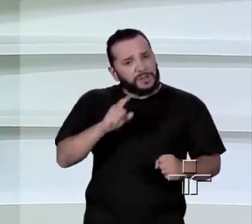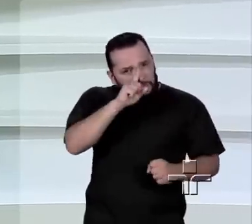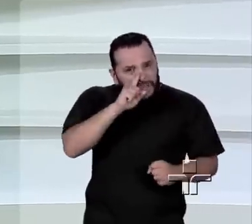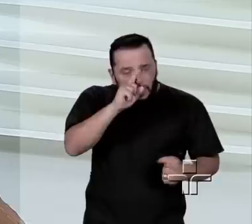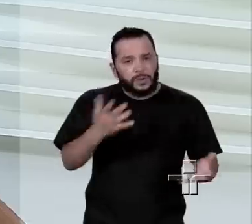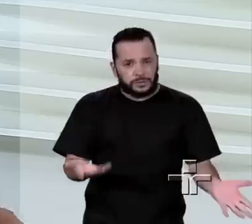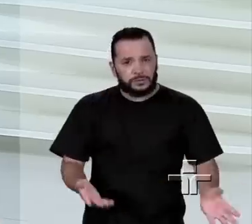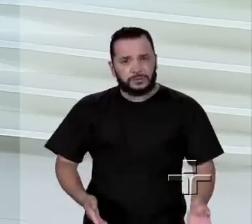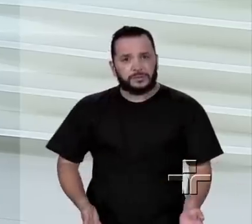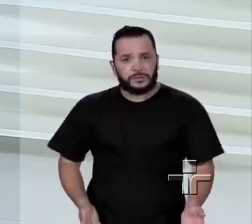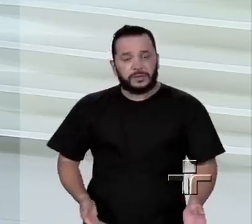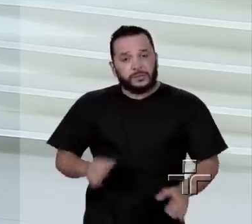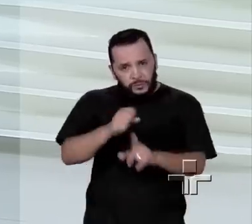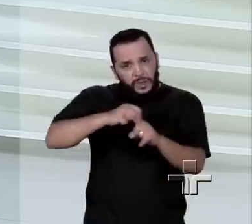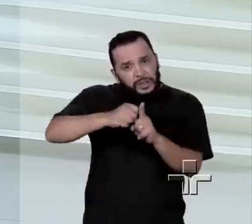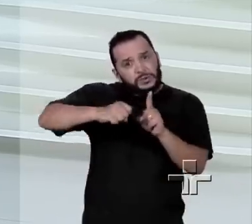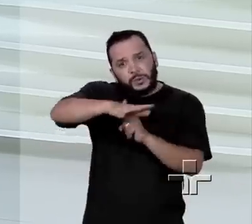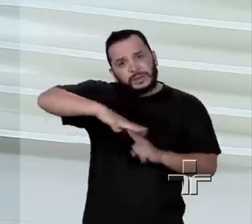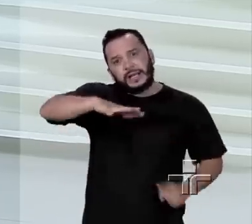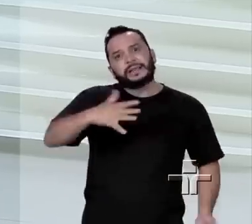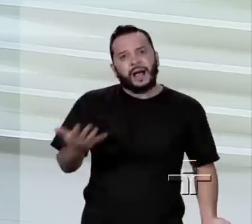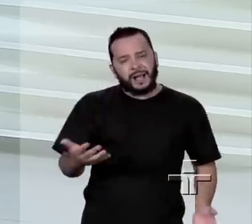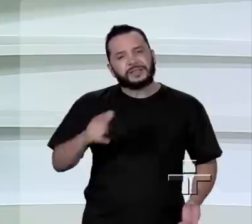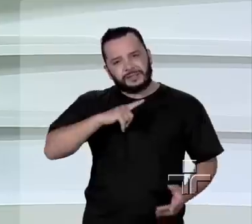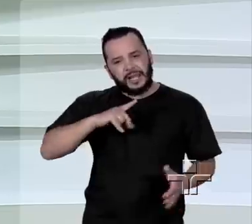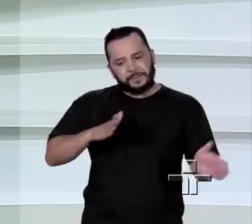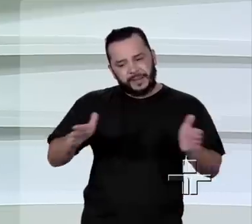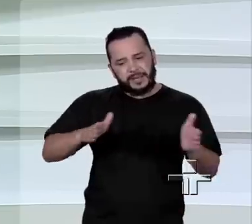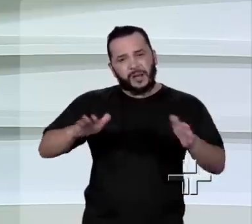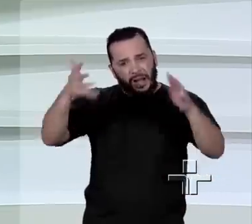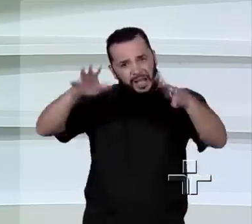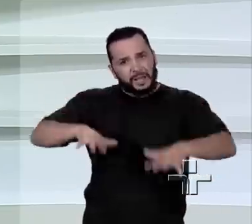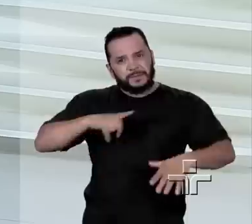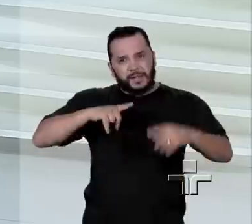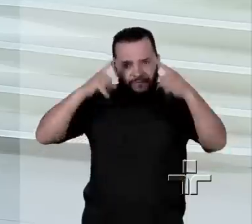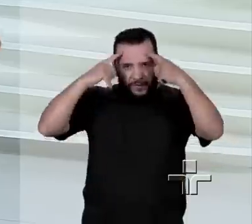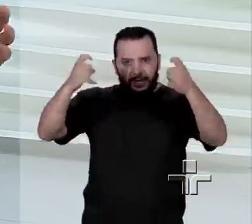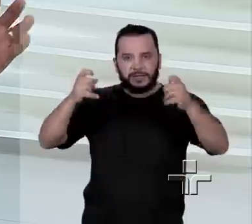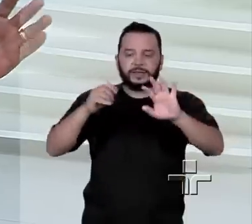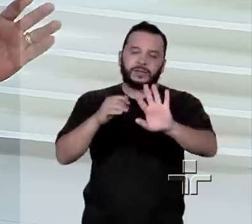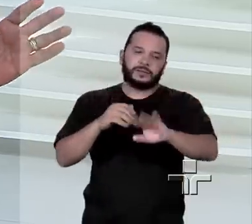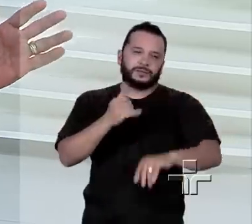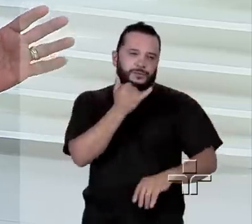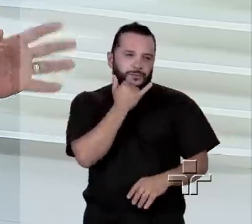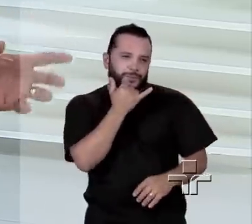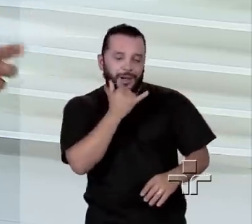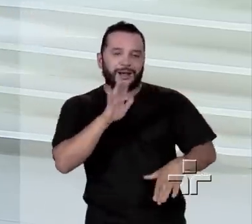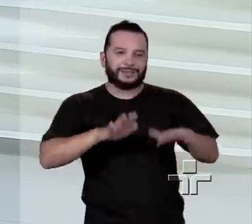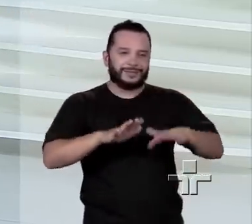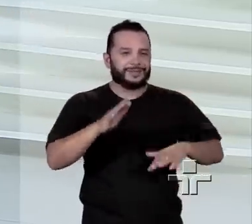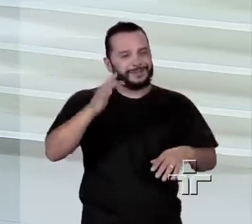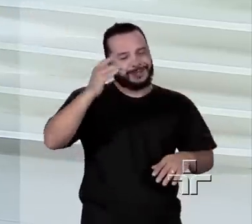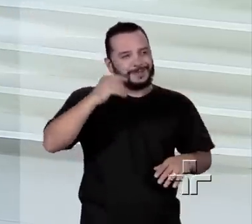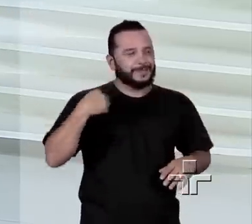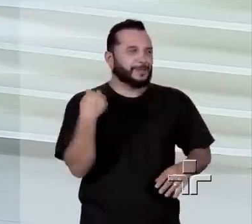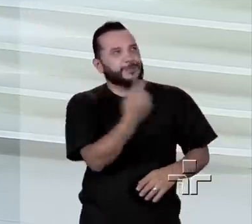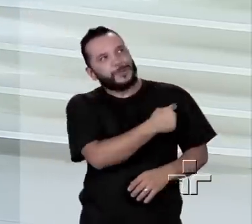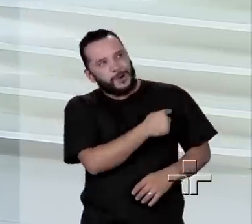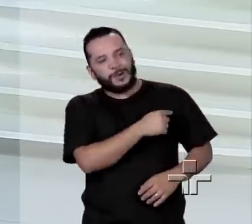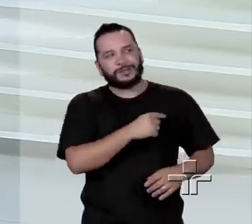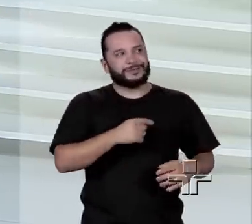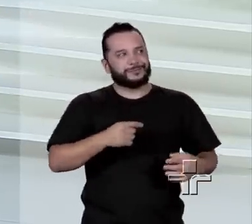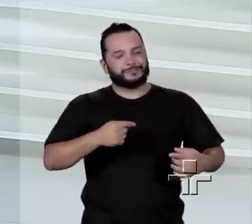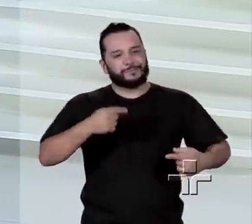perigoso? Numa sociedade que está vivendo uma crise de violência. No calor da política, nós temos arroubos